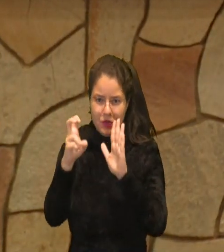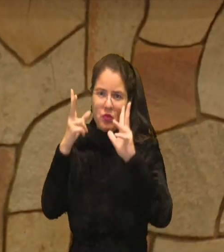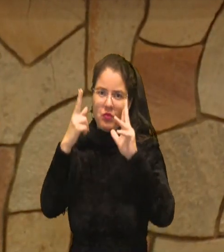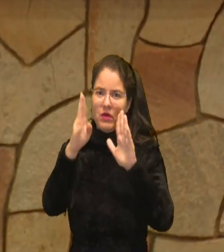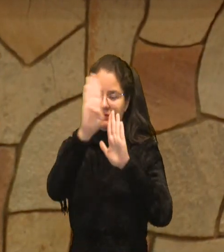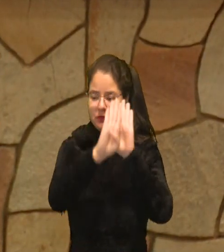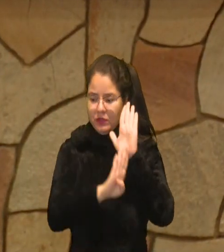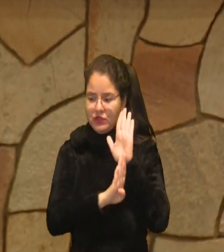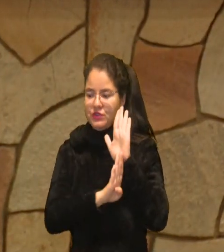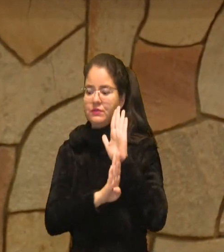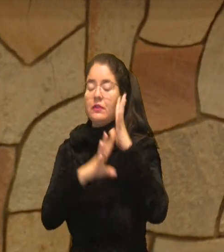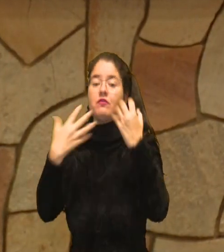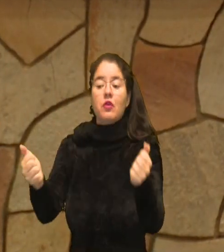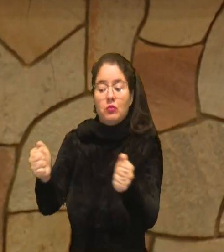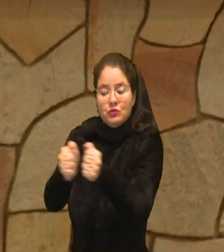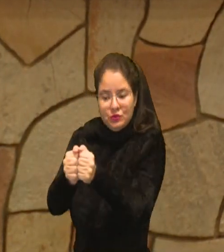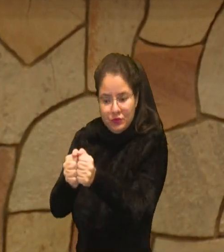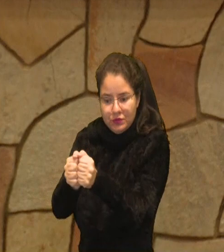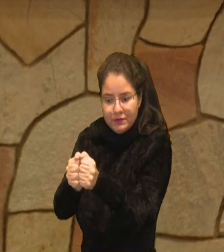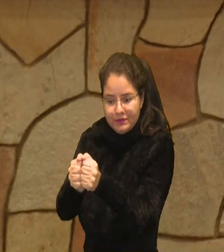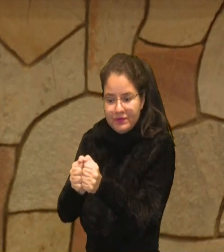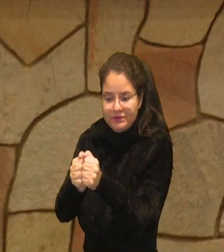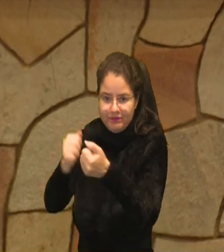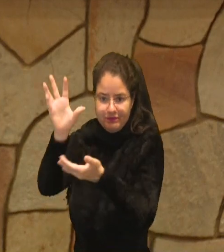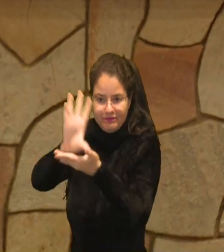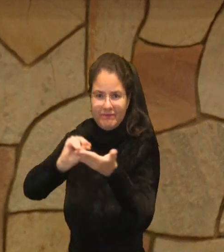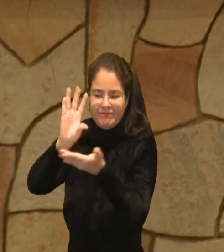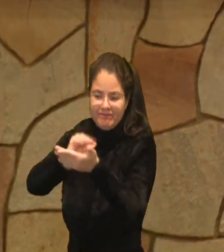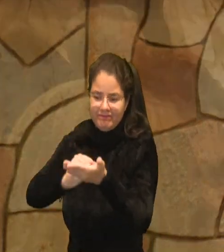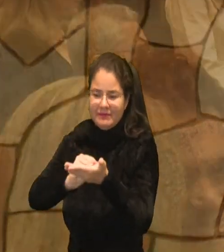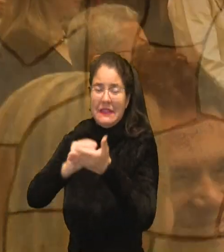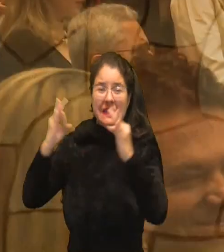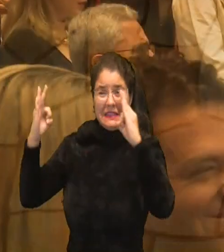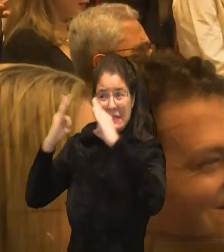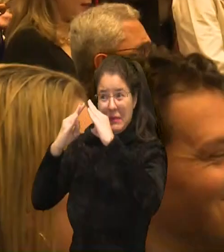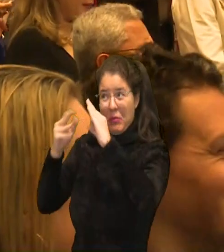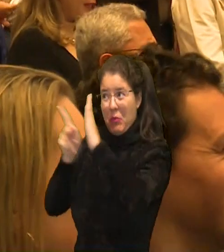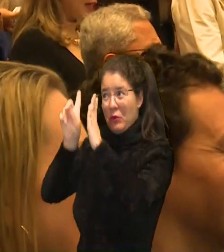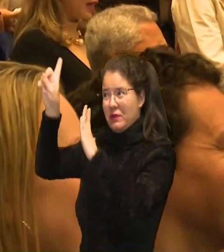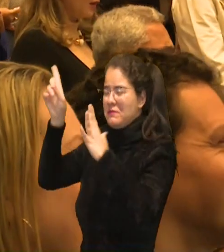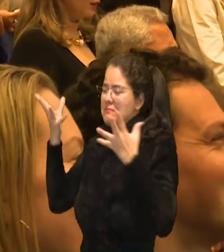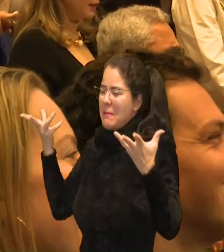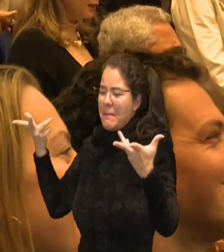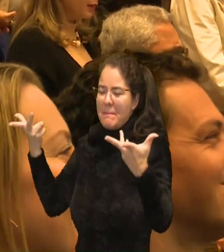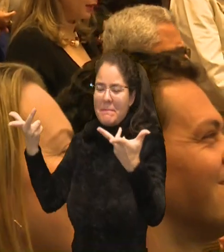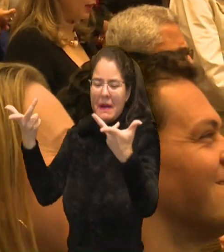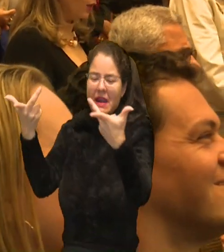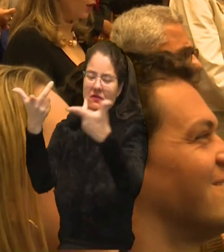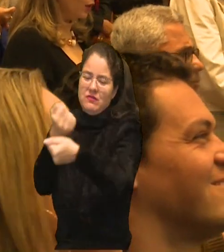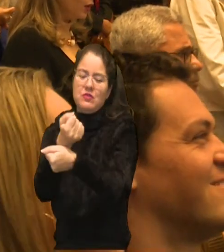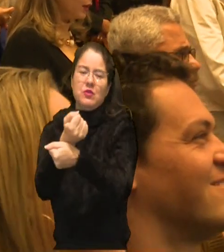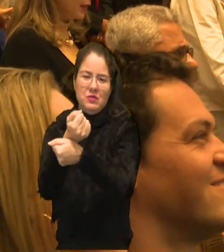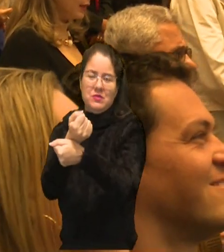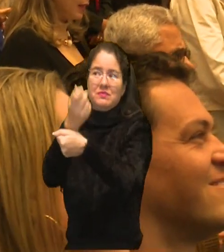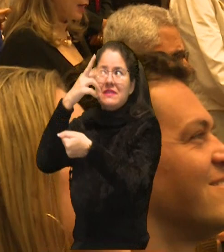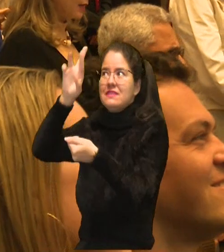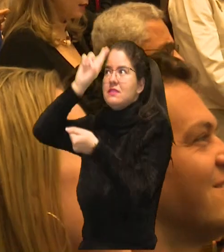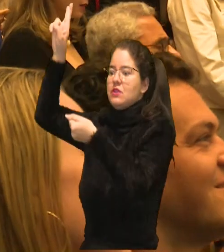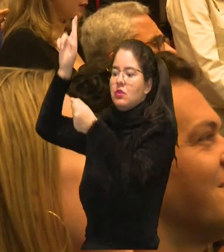boletim. Começamos todos juntos. Quão amáveis são os teus tabernáculos, Senhor